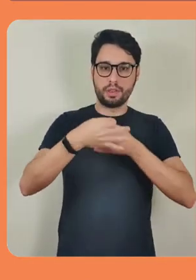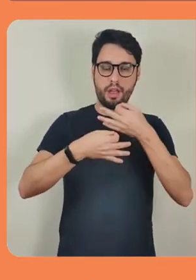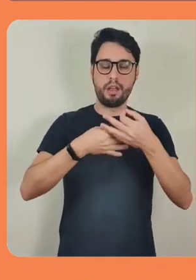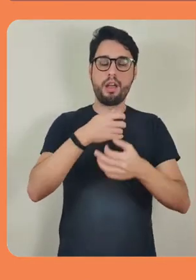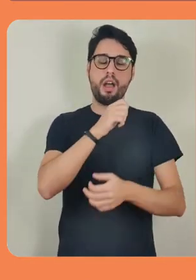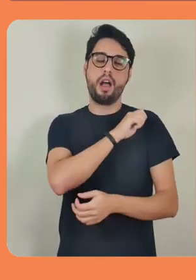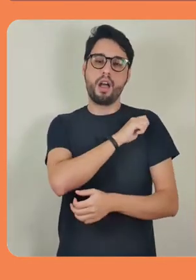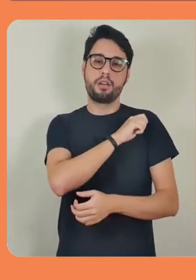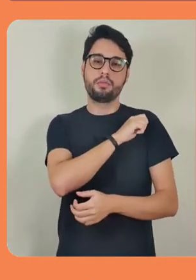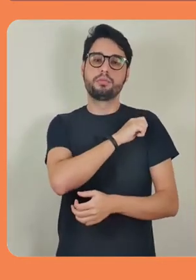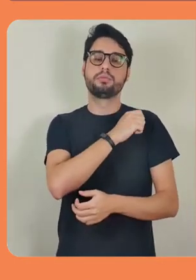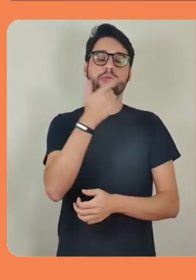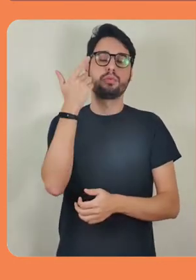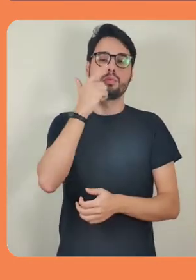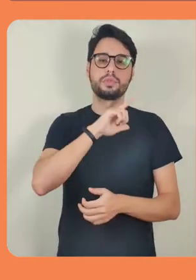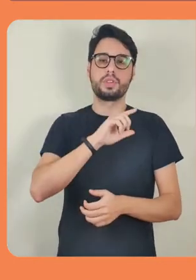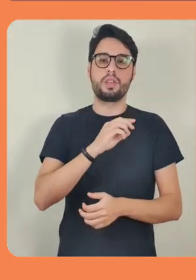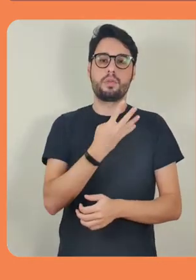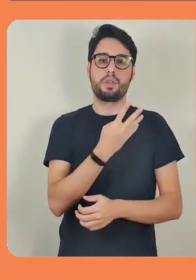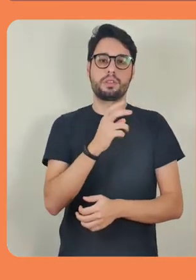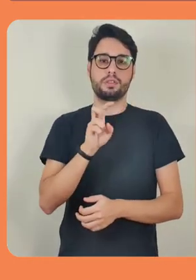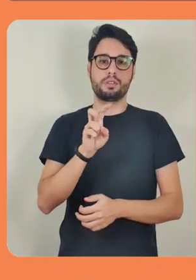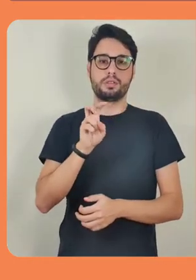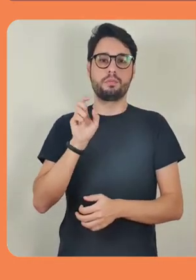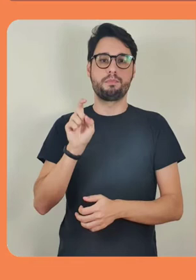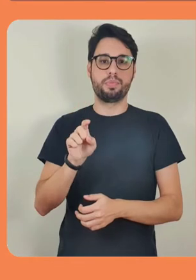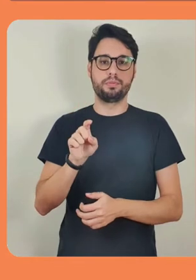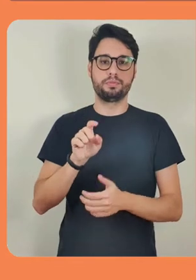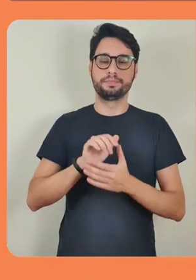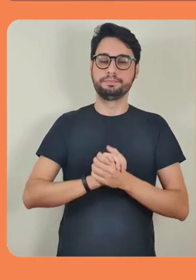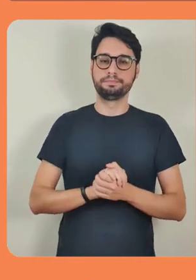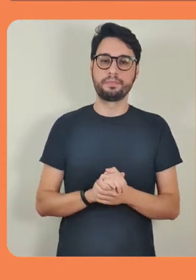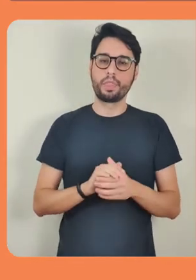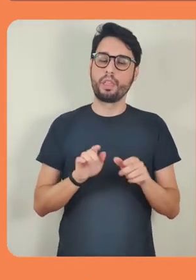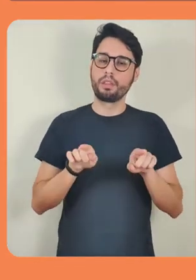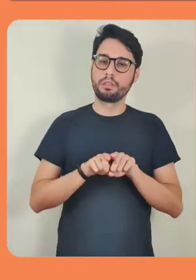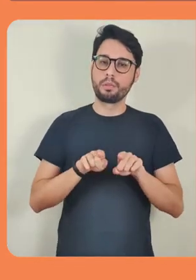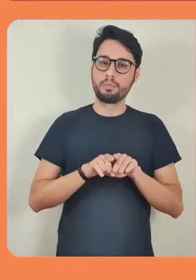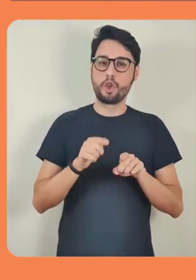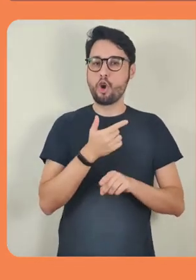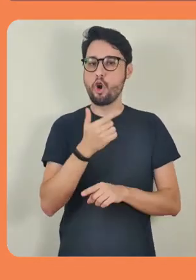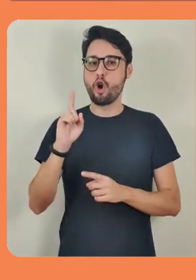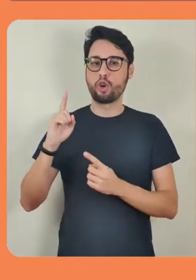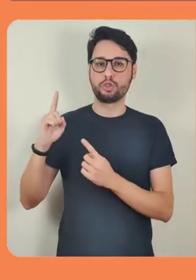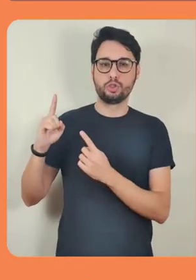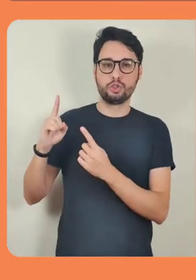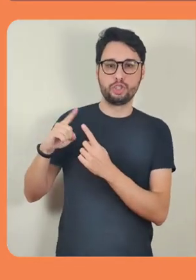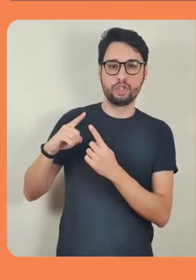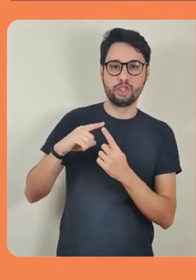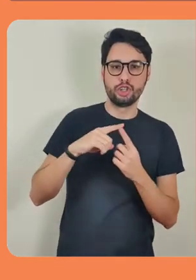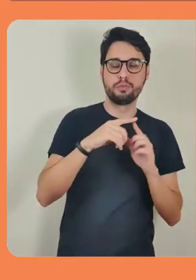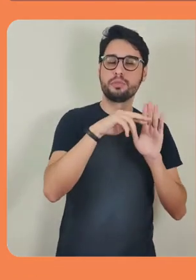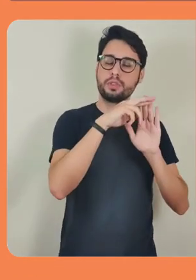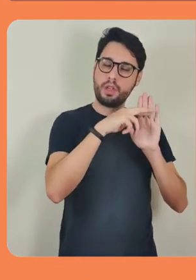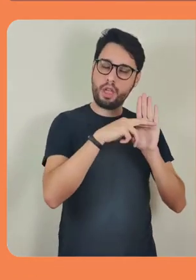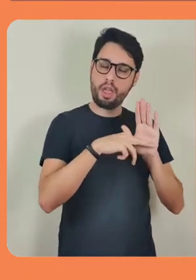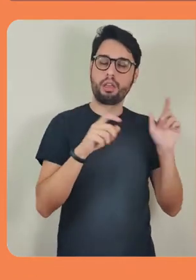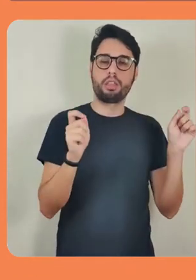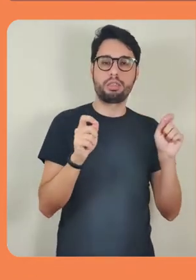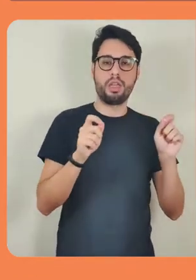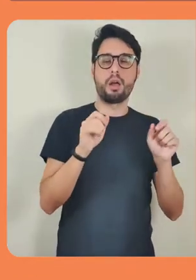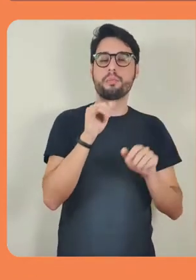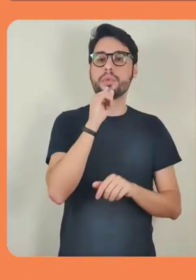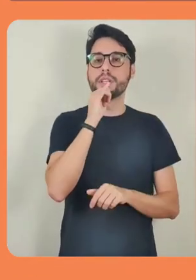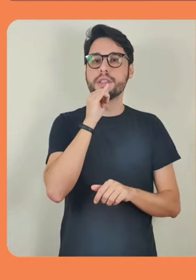na atividade base de dados são essa uma atividade de criação de comentário ele ganhar ia então 45 pontos